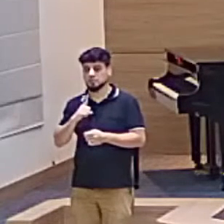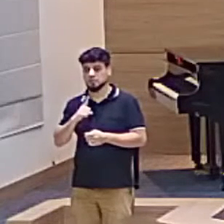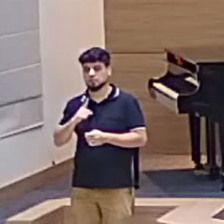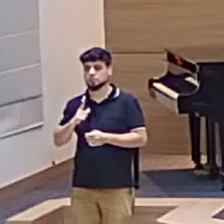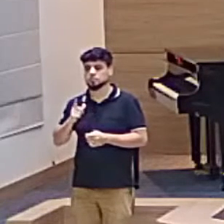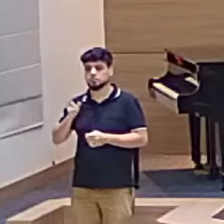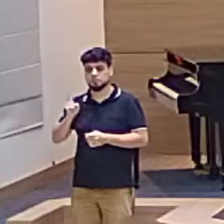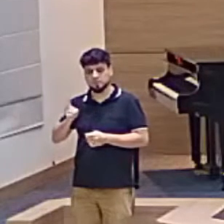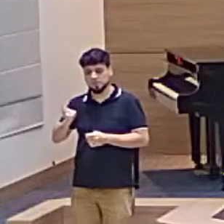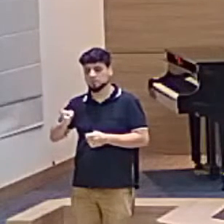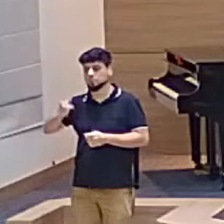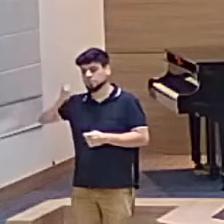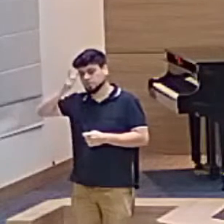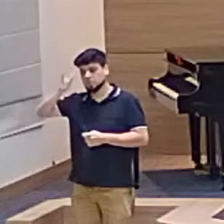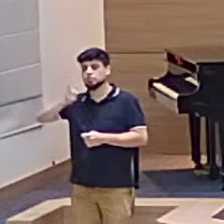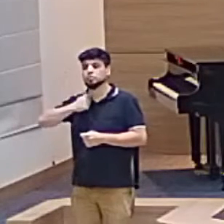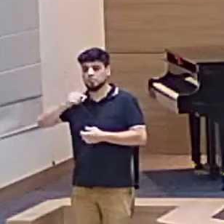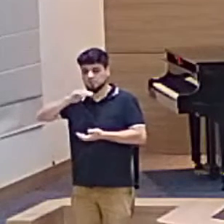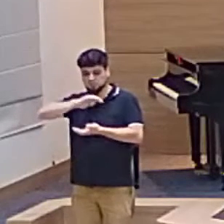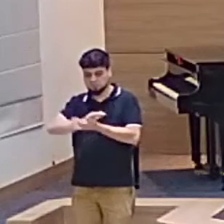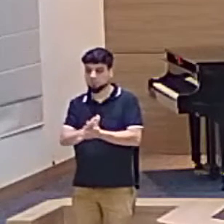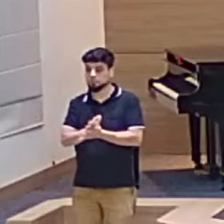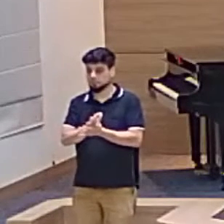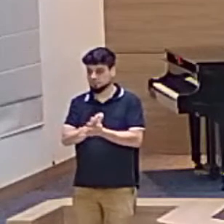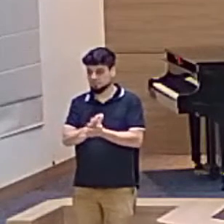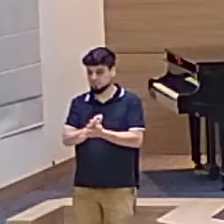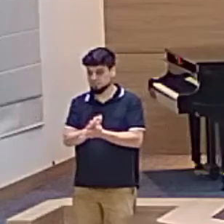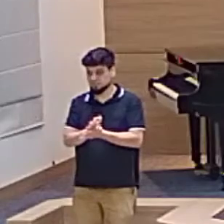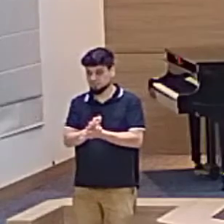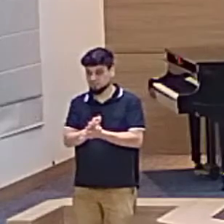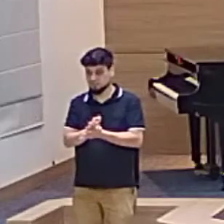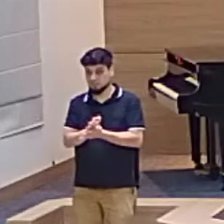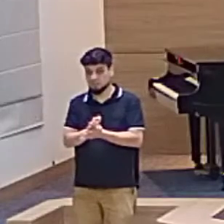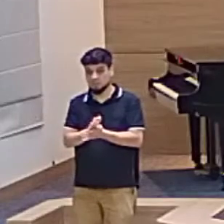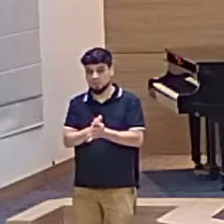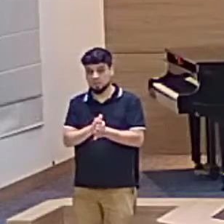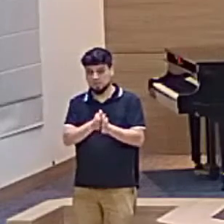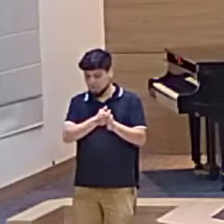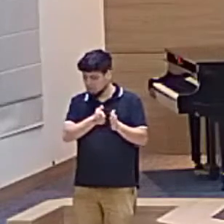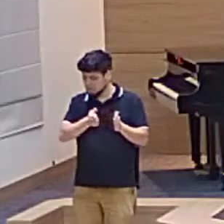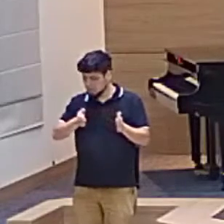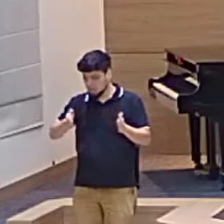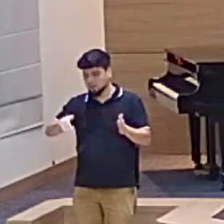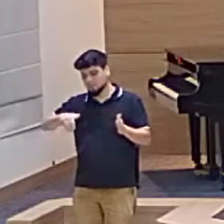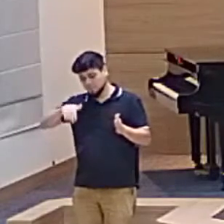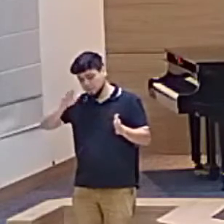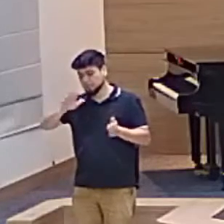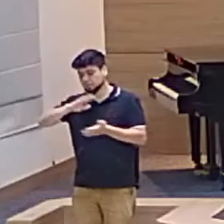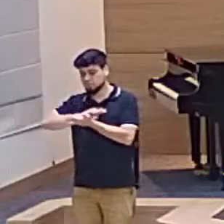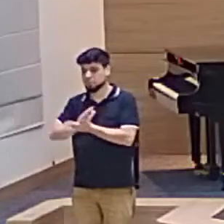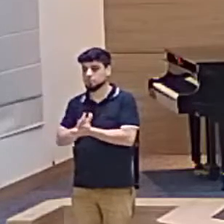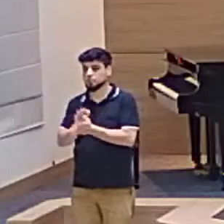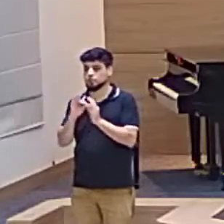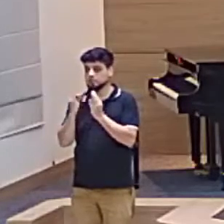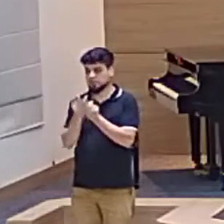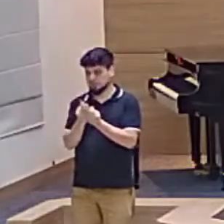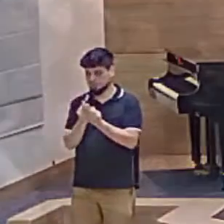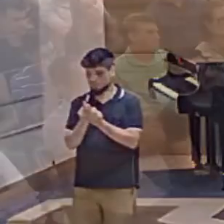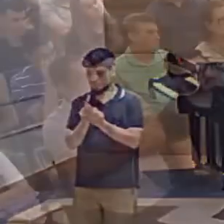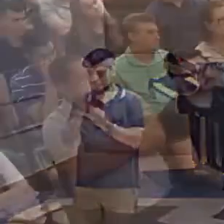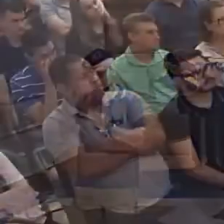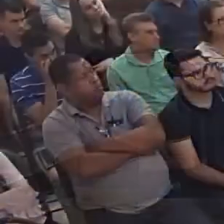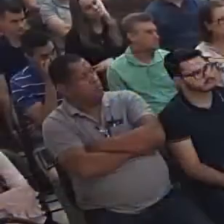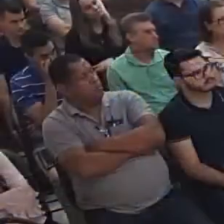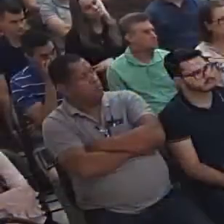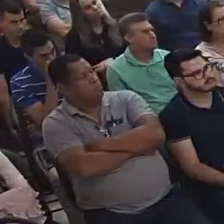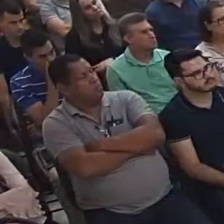sempre foi há mais de três ou quatro séculos placar é o canhão direcionado eu sei se você sabiam